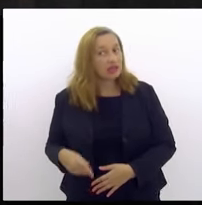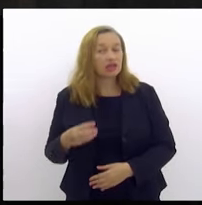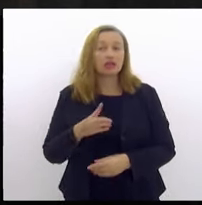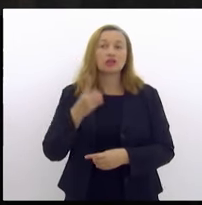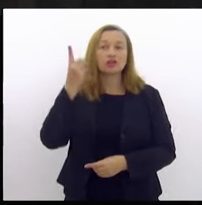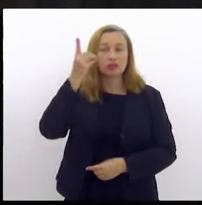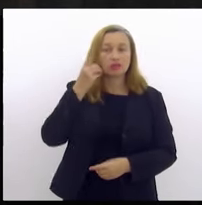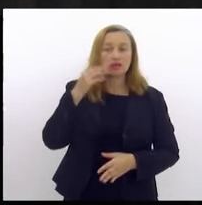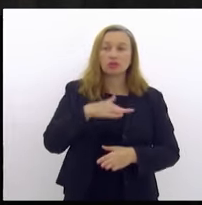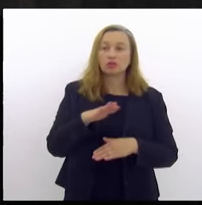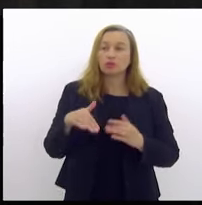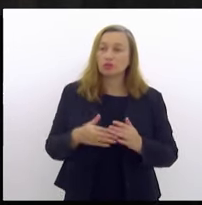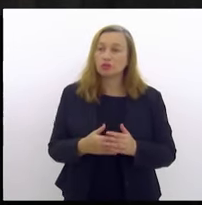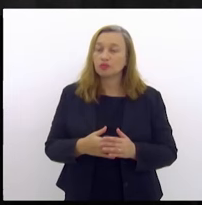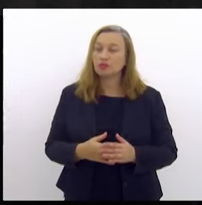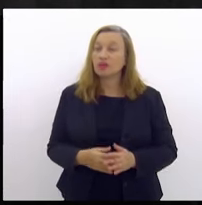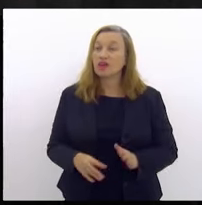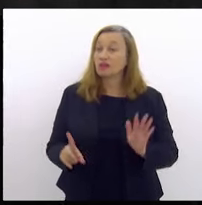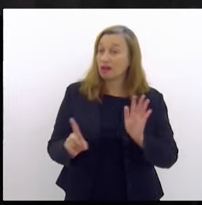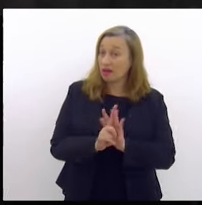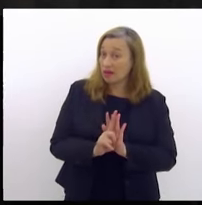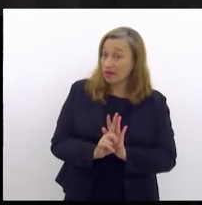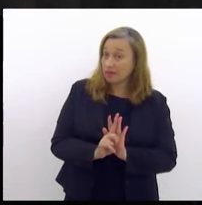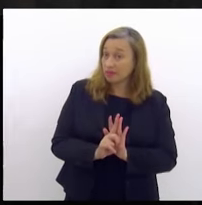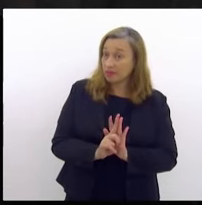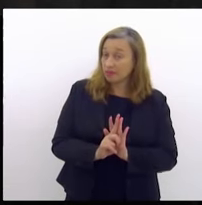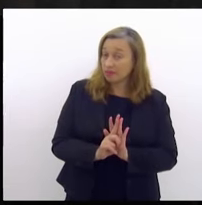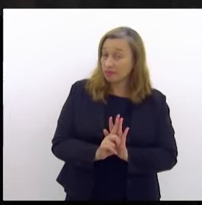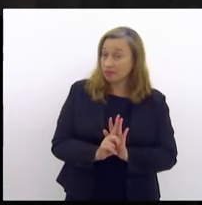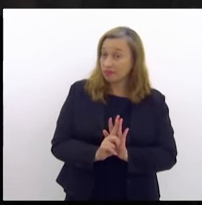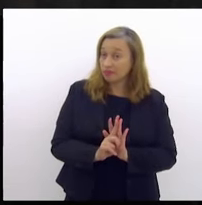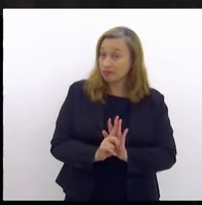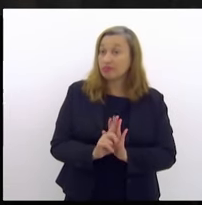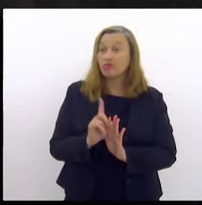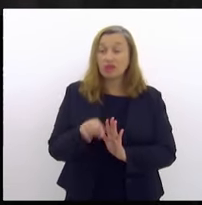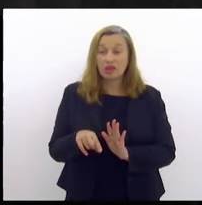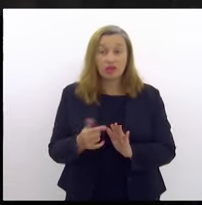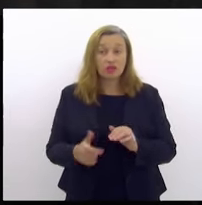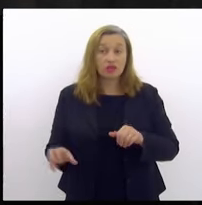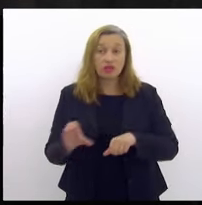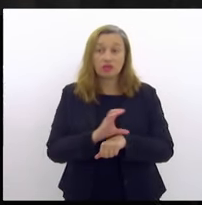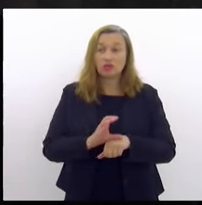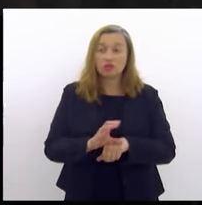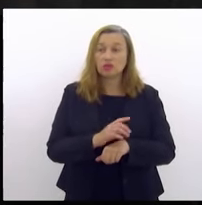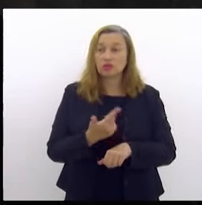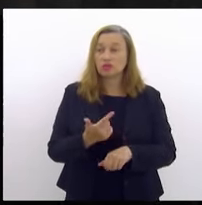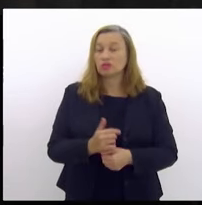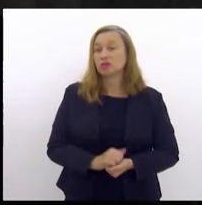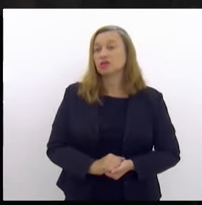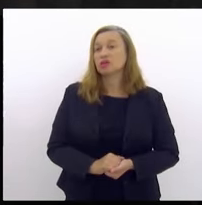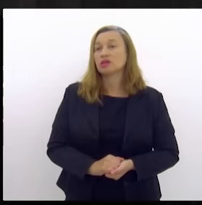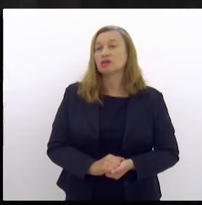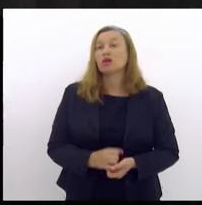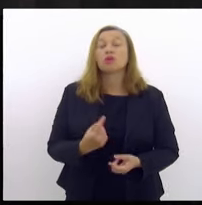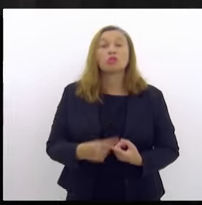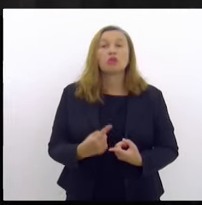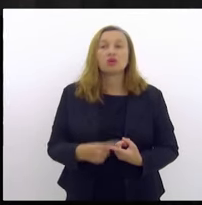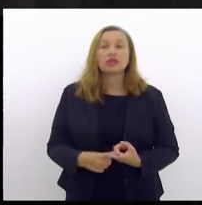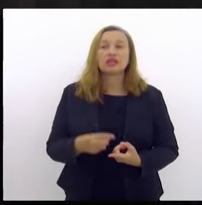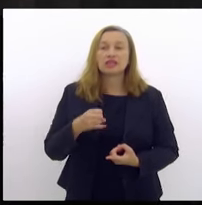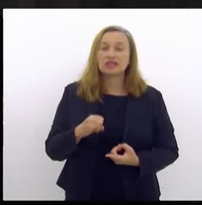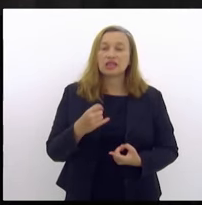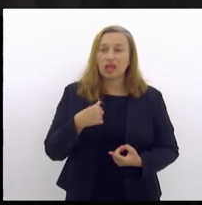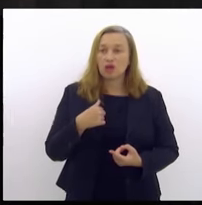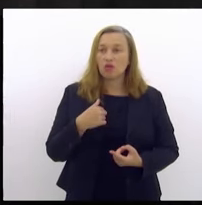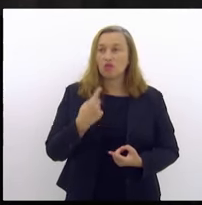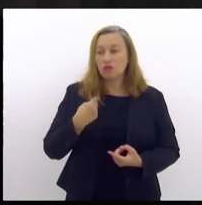deputados, esta lei é inconstitucional e é ilegal, porque se eu for